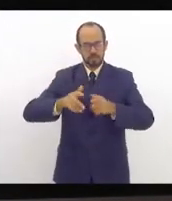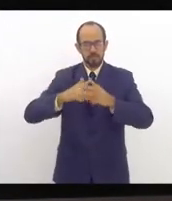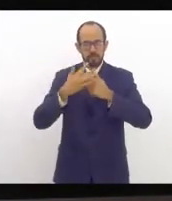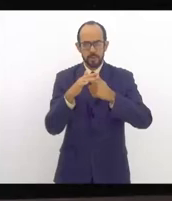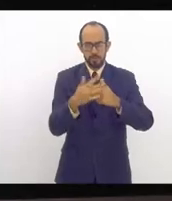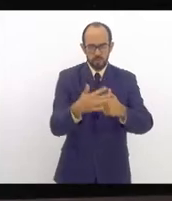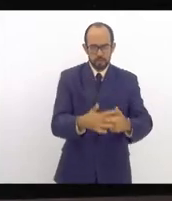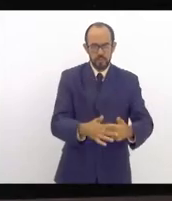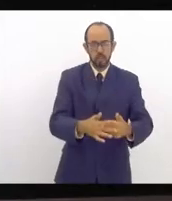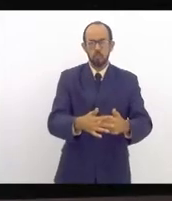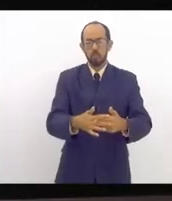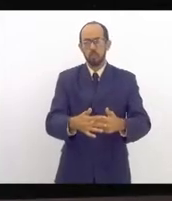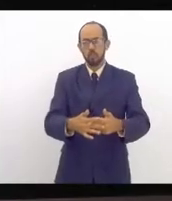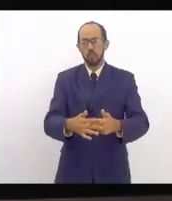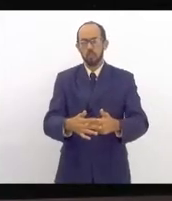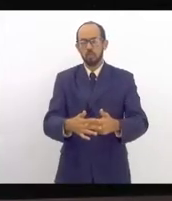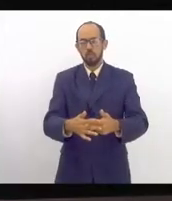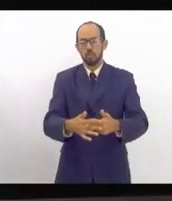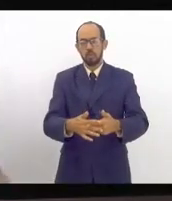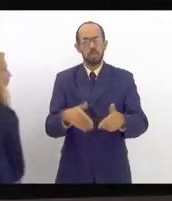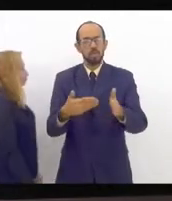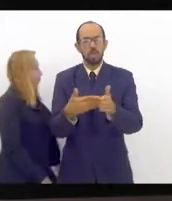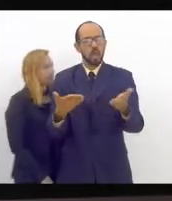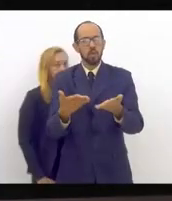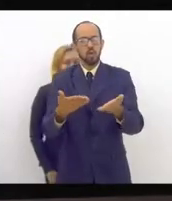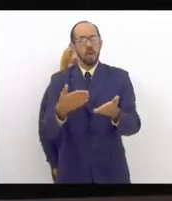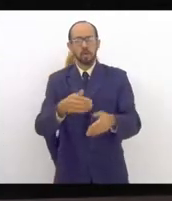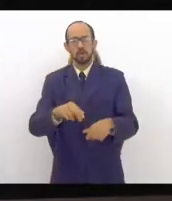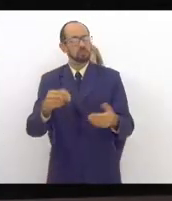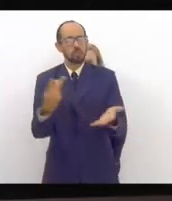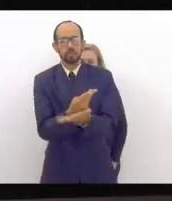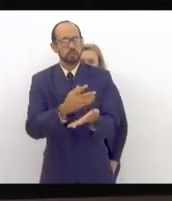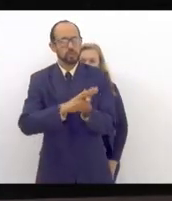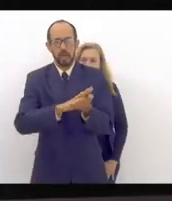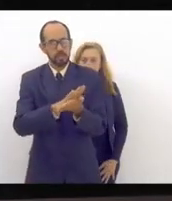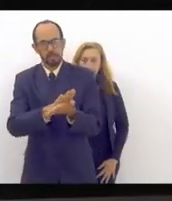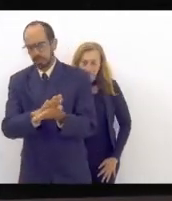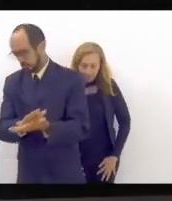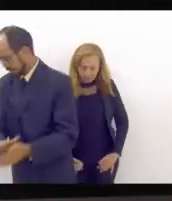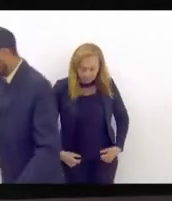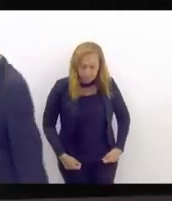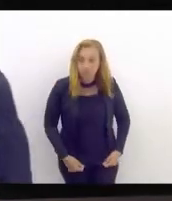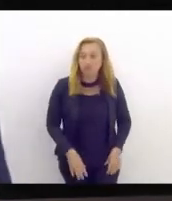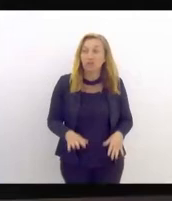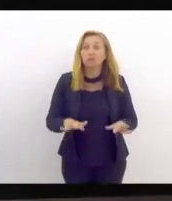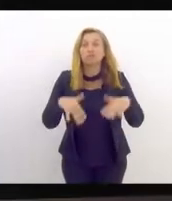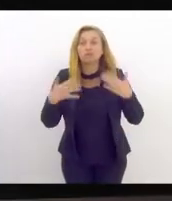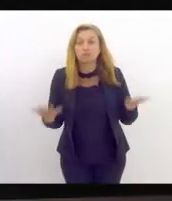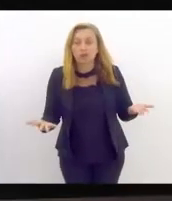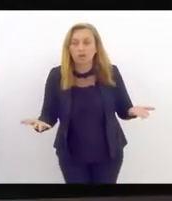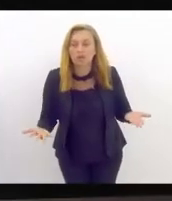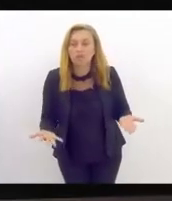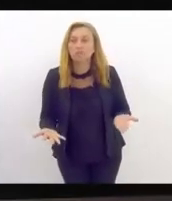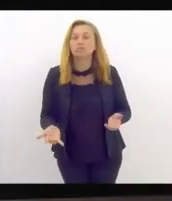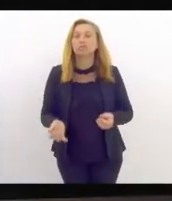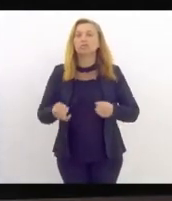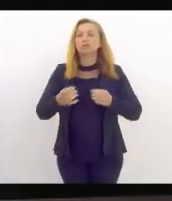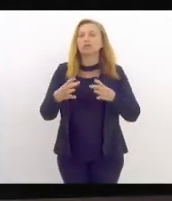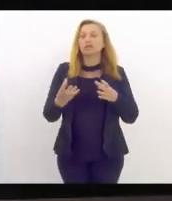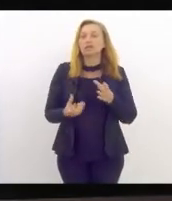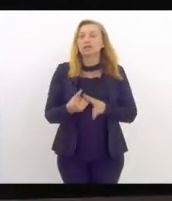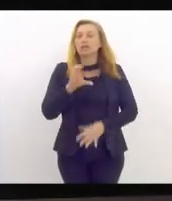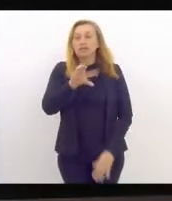manutenção da ferrovia e até agora eu não vi o resultado nenhum Deputado valdec então eu fiz ainda pela CPI